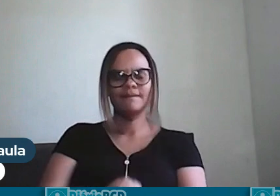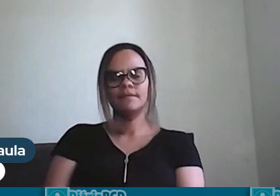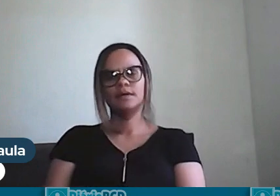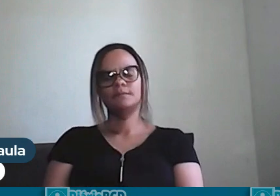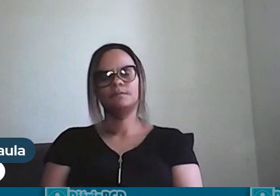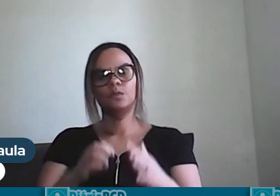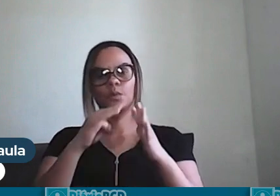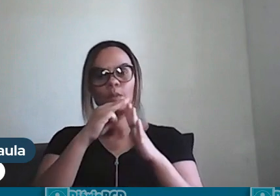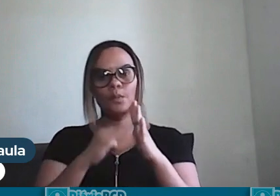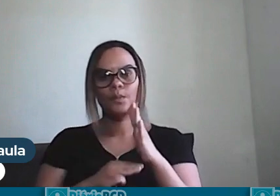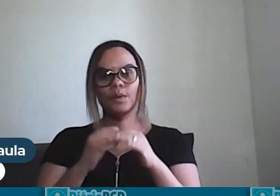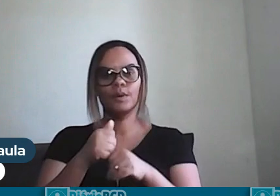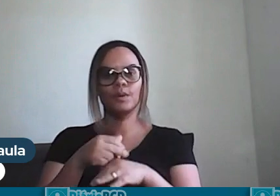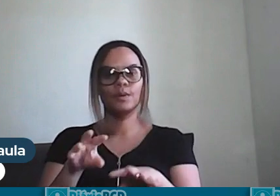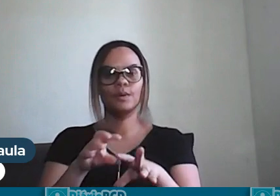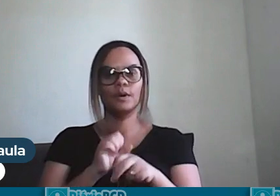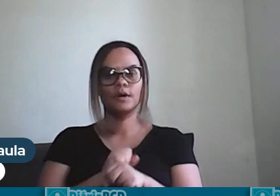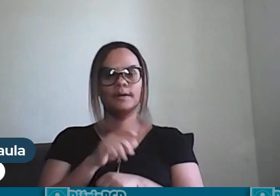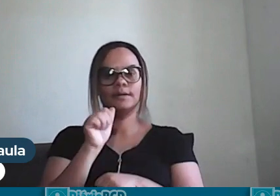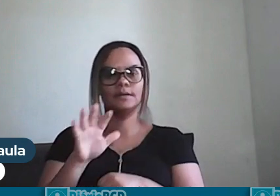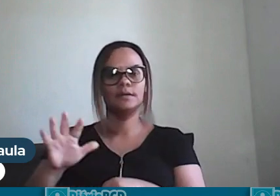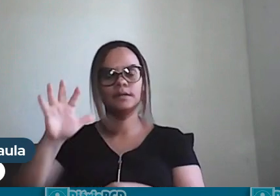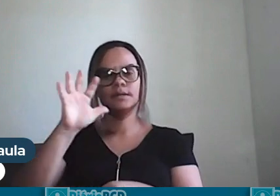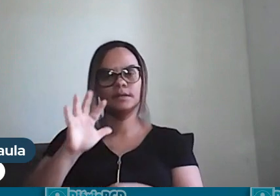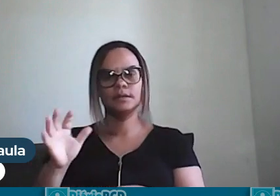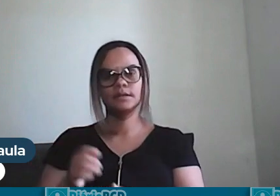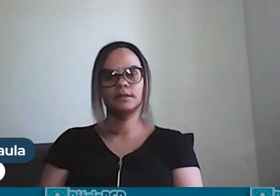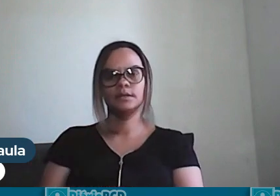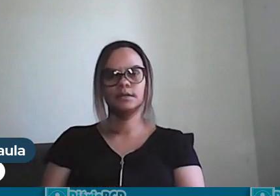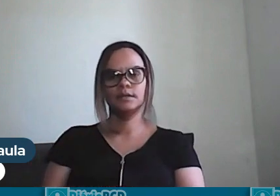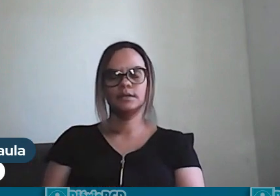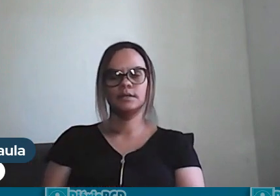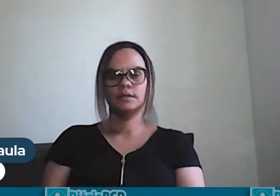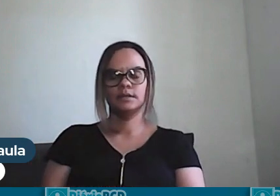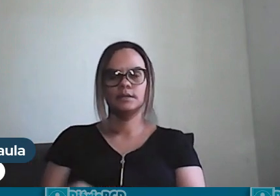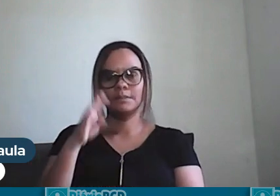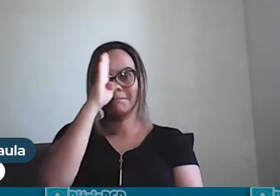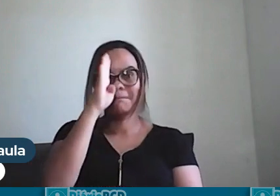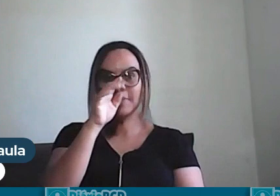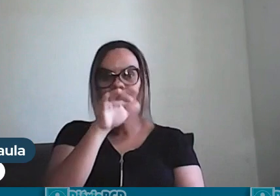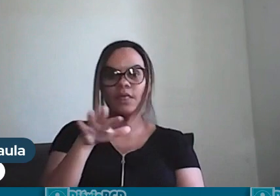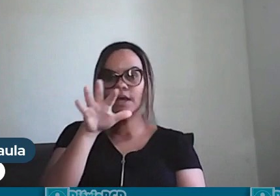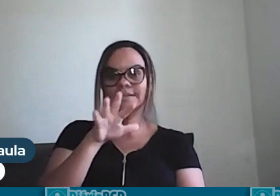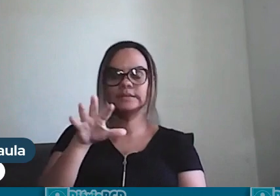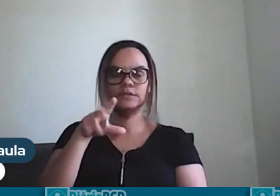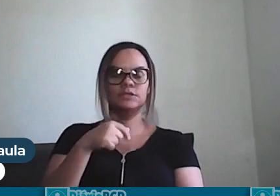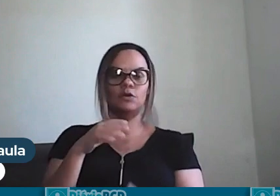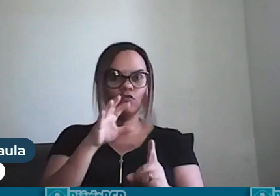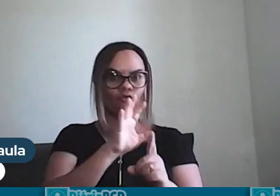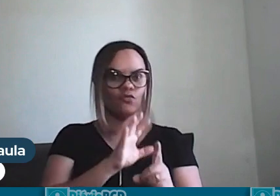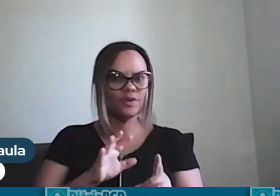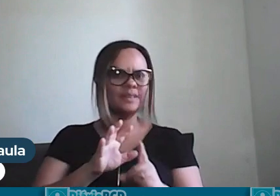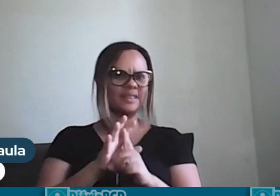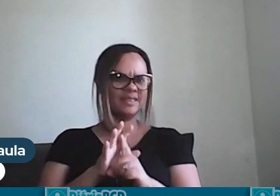medida dessa adotada por um Estado diante do cenário brasileiro? Isso